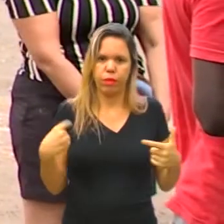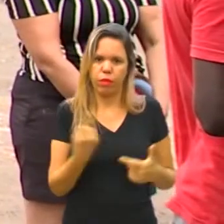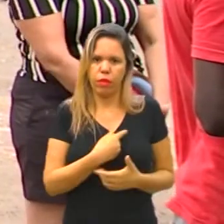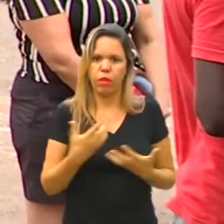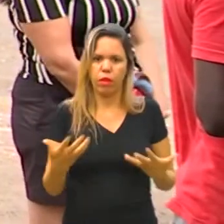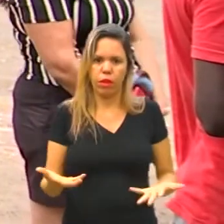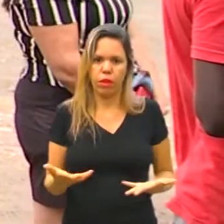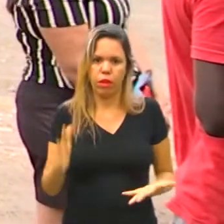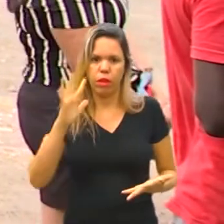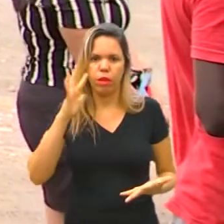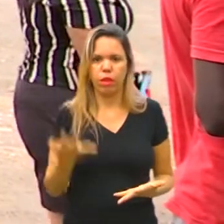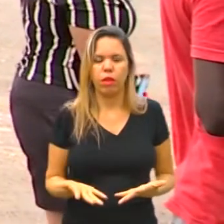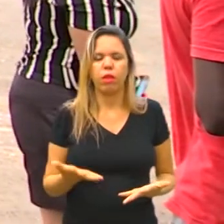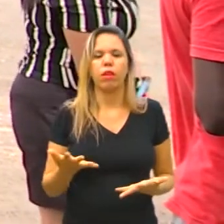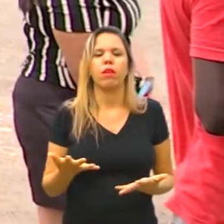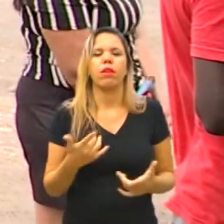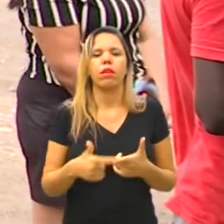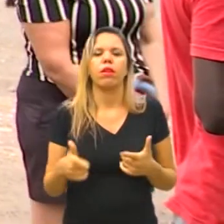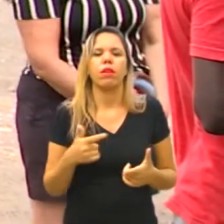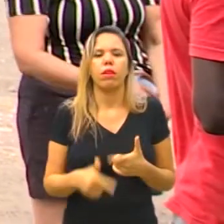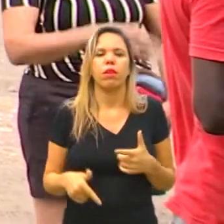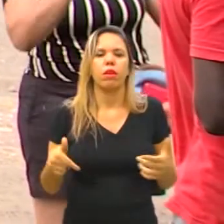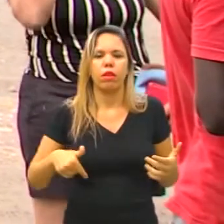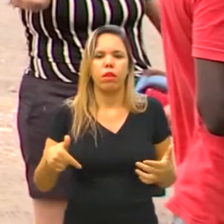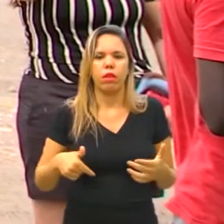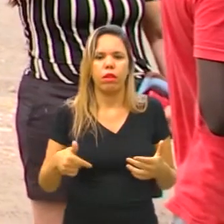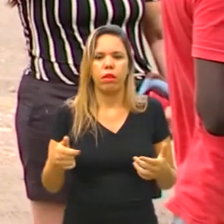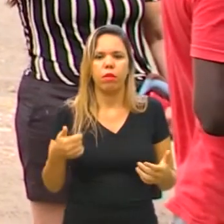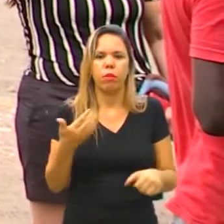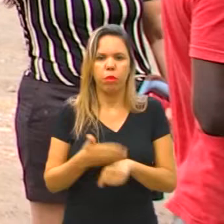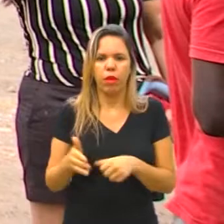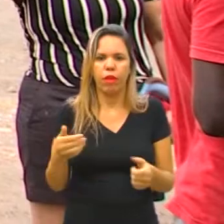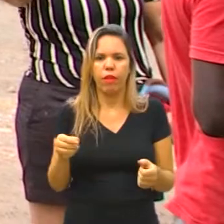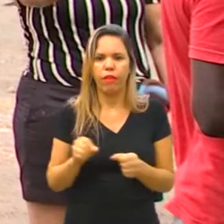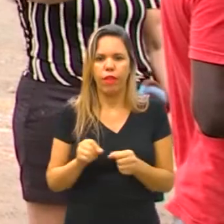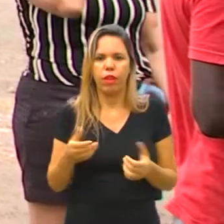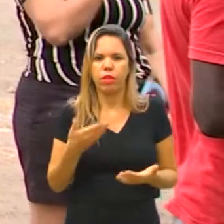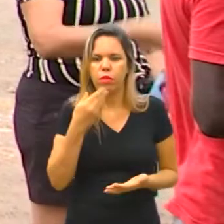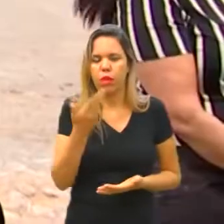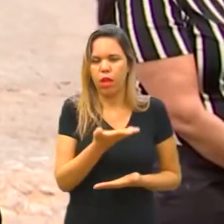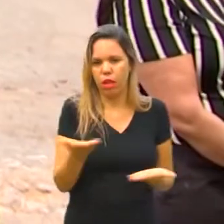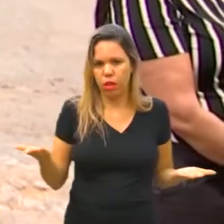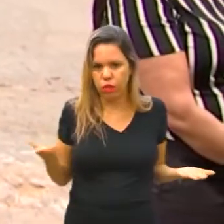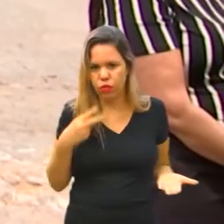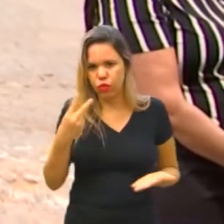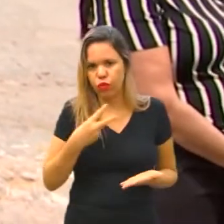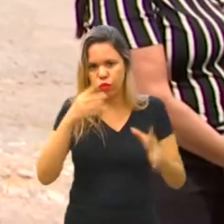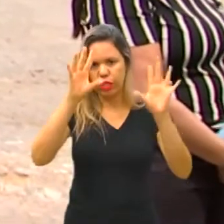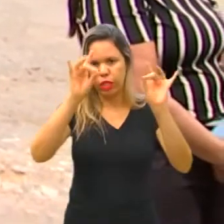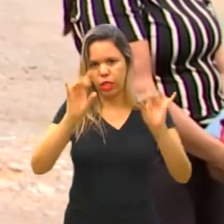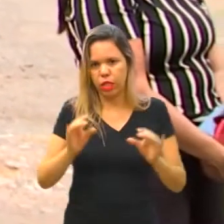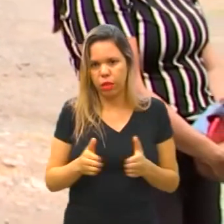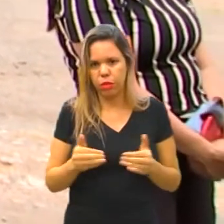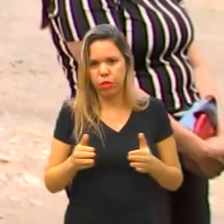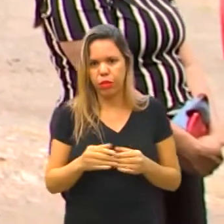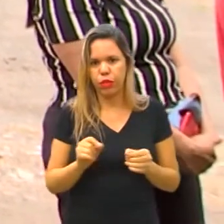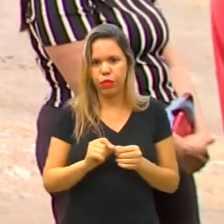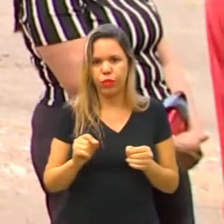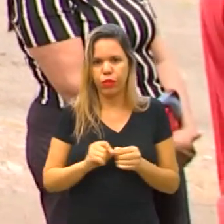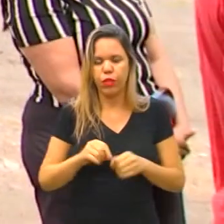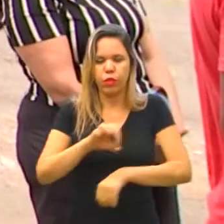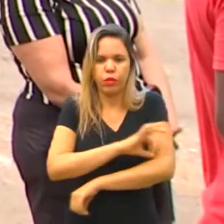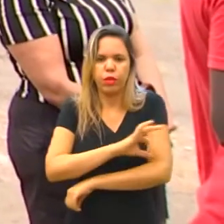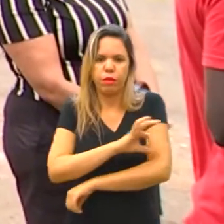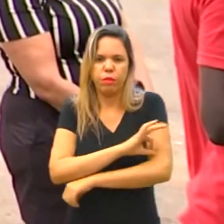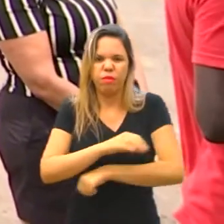muito grande. Então nós queremos solucionar e sanar esse problema deles aqui, que fique mais prático para eles, né? O vereador detalhou o pedido